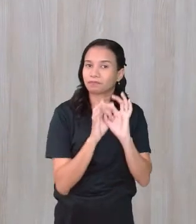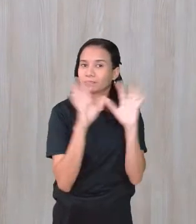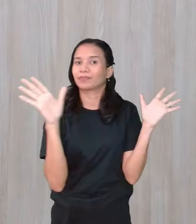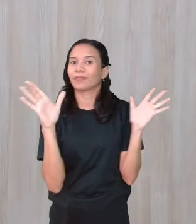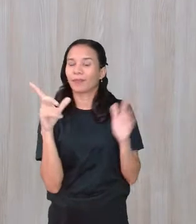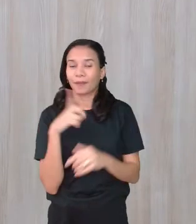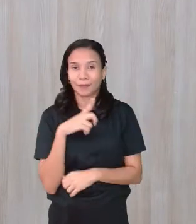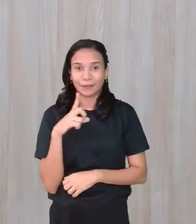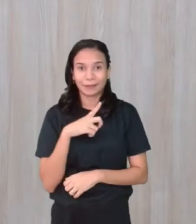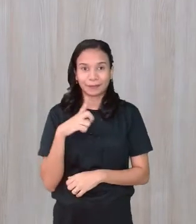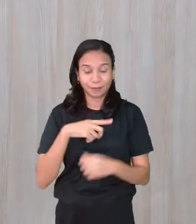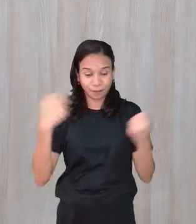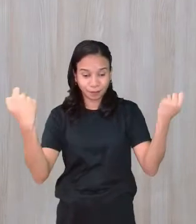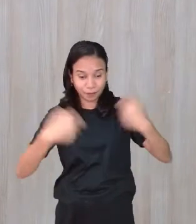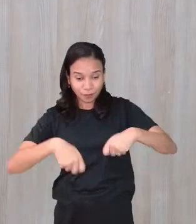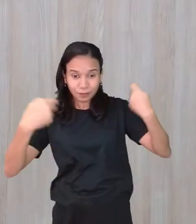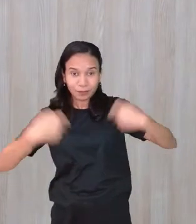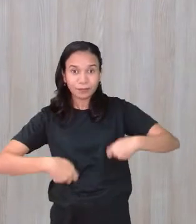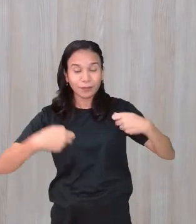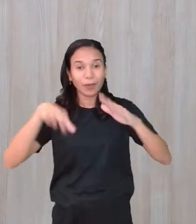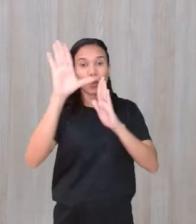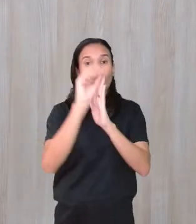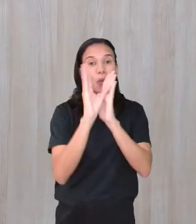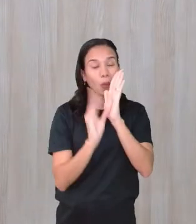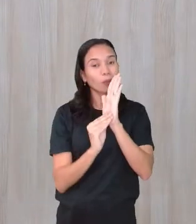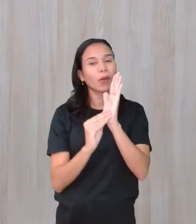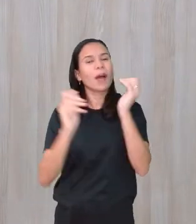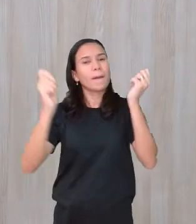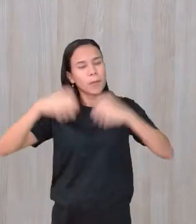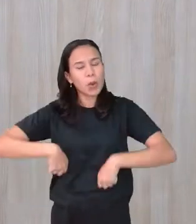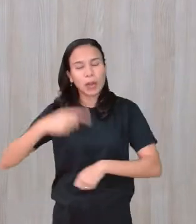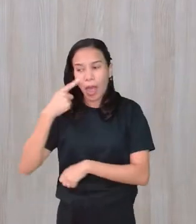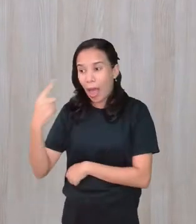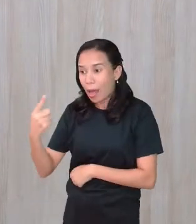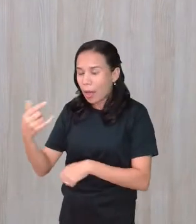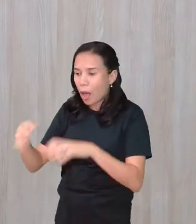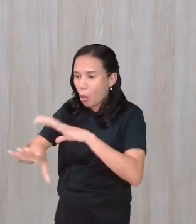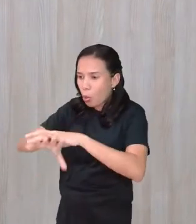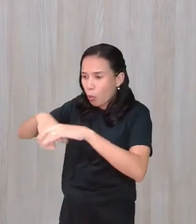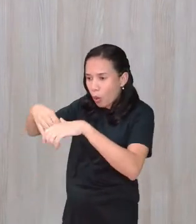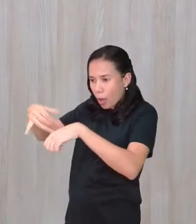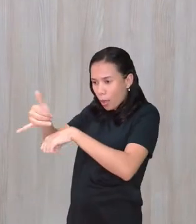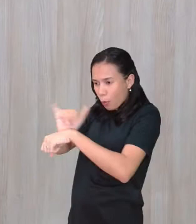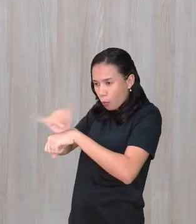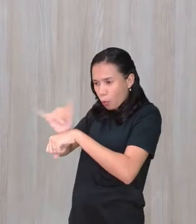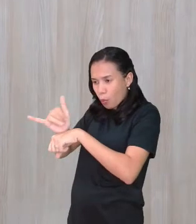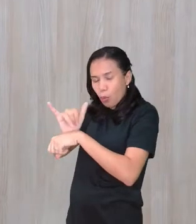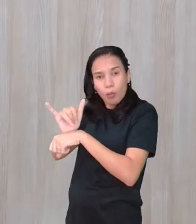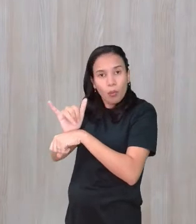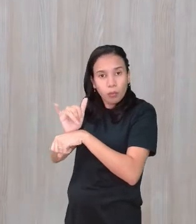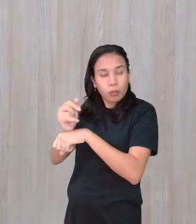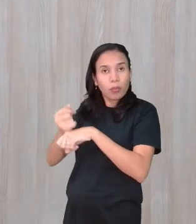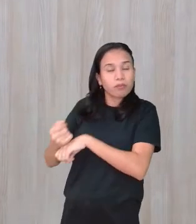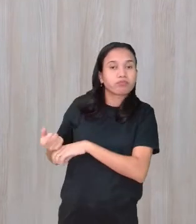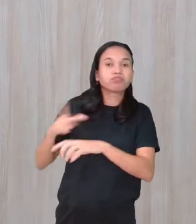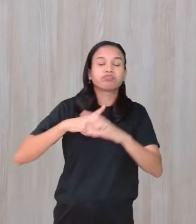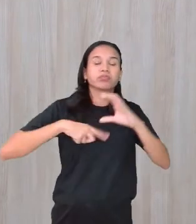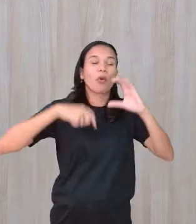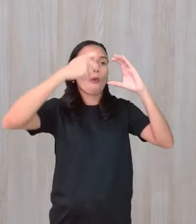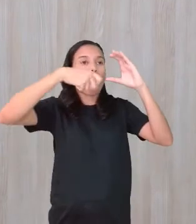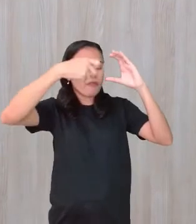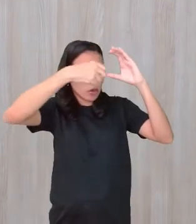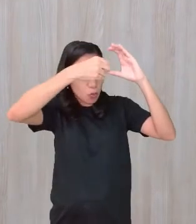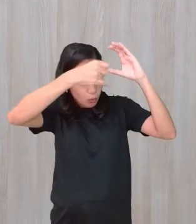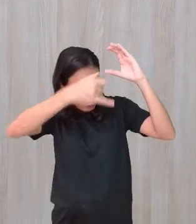estivermos, né, tendo a necessidade do conteúdo, vocês podem ir lá no canal do YouTube e ter acesso